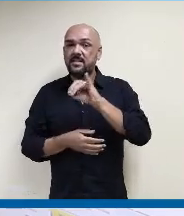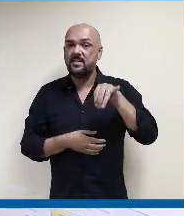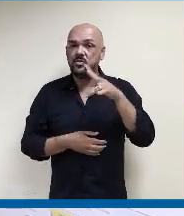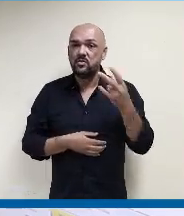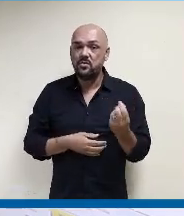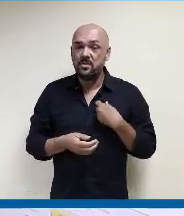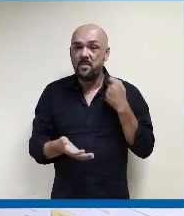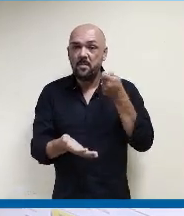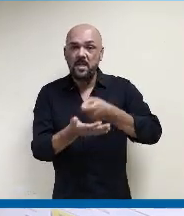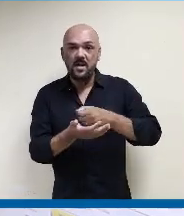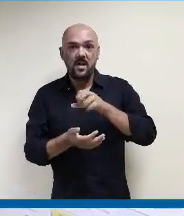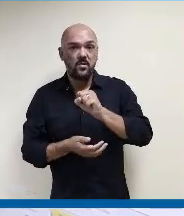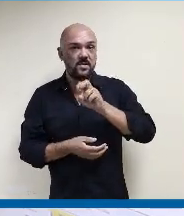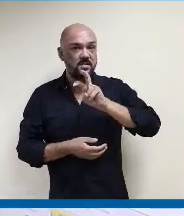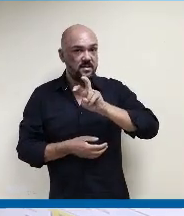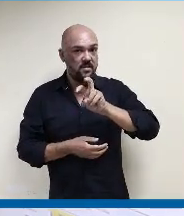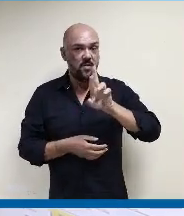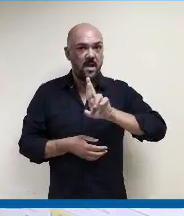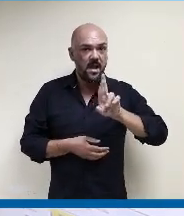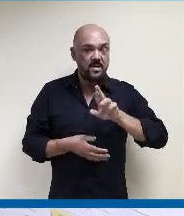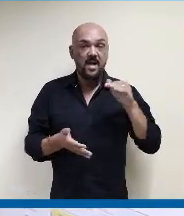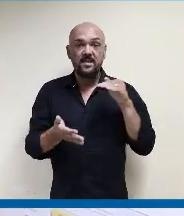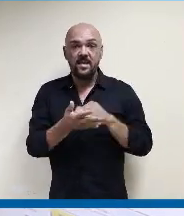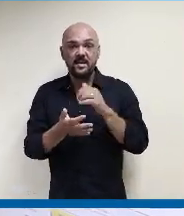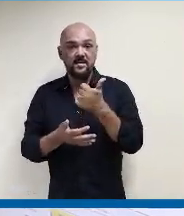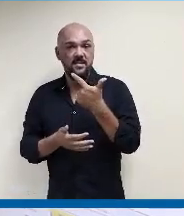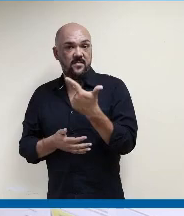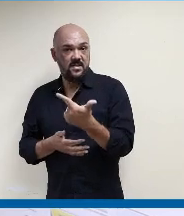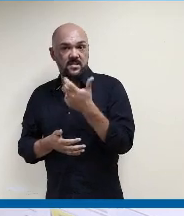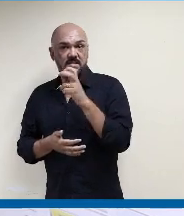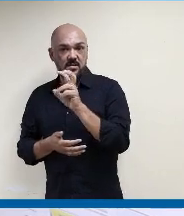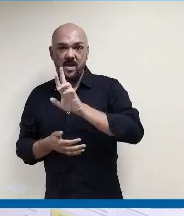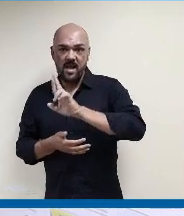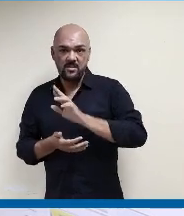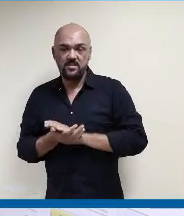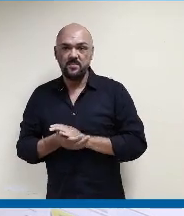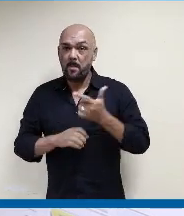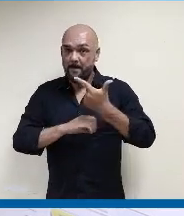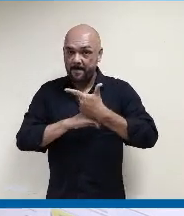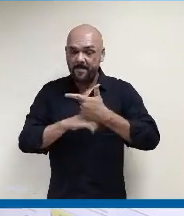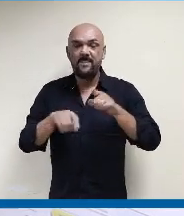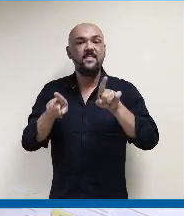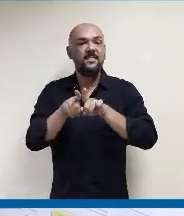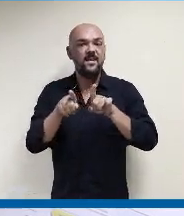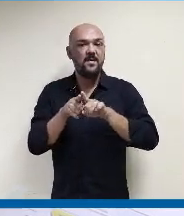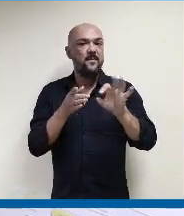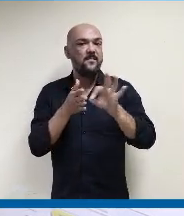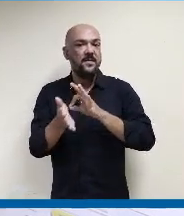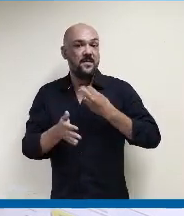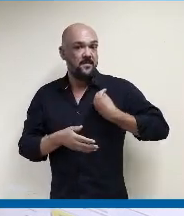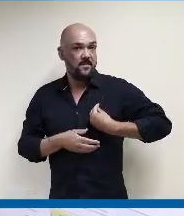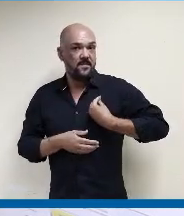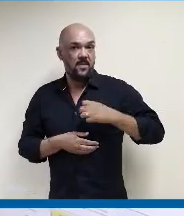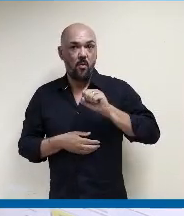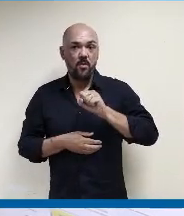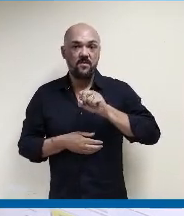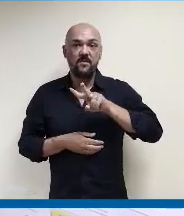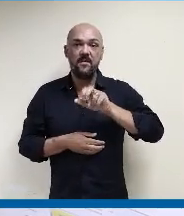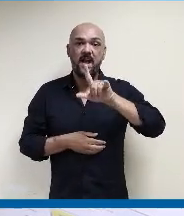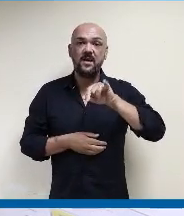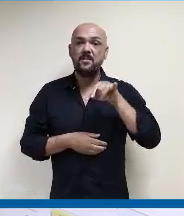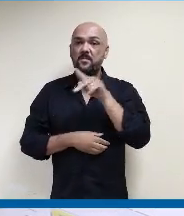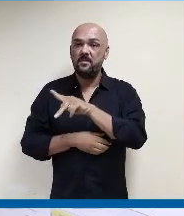30 de junho ea taxa varia de 85 r$125 cp2 também irá preencher oito vagas de